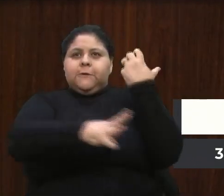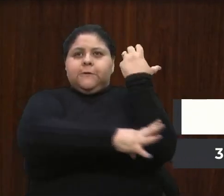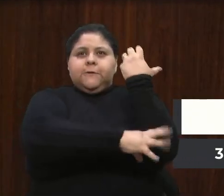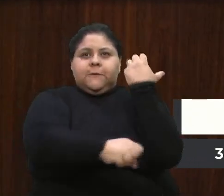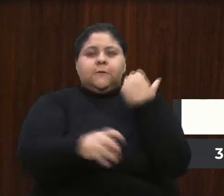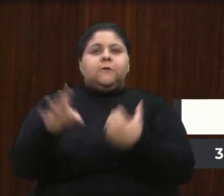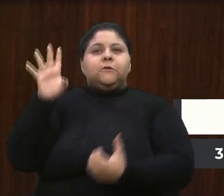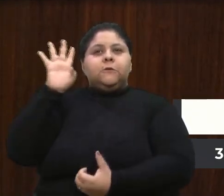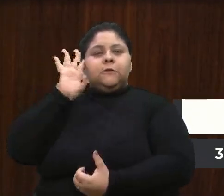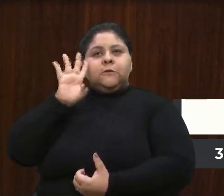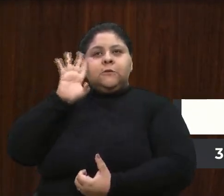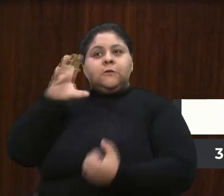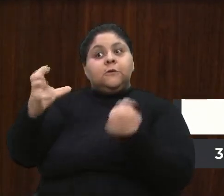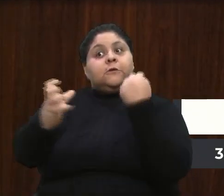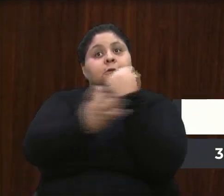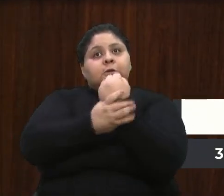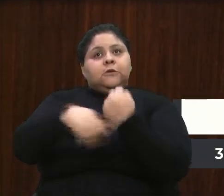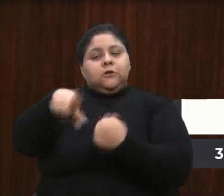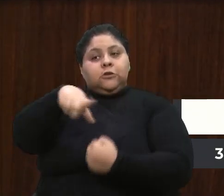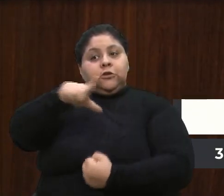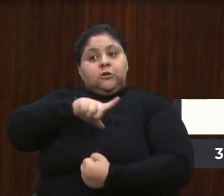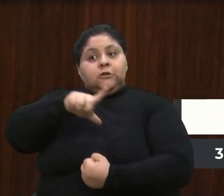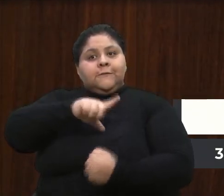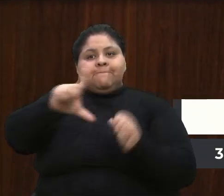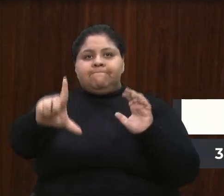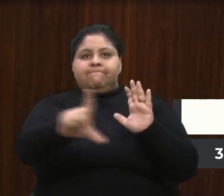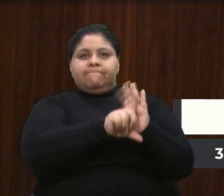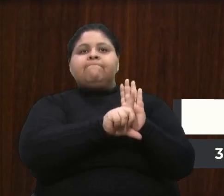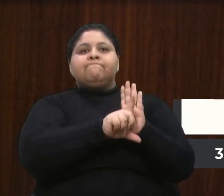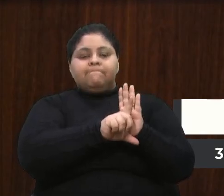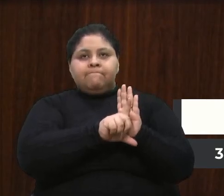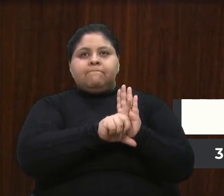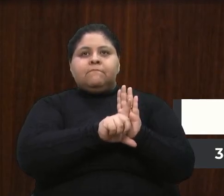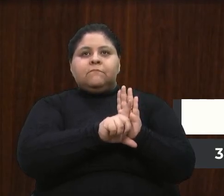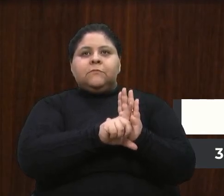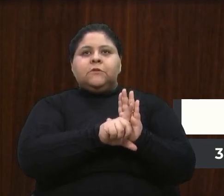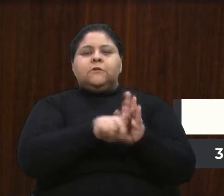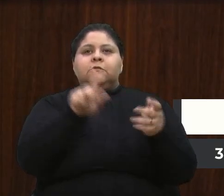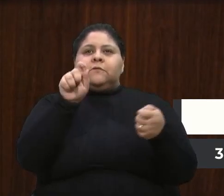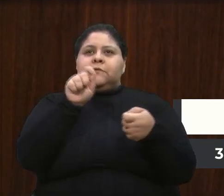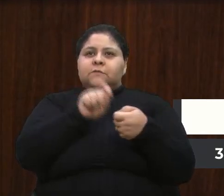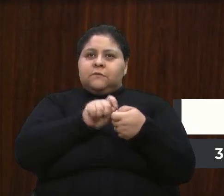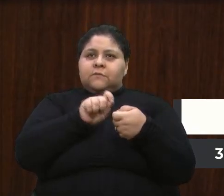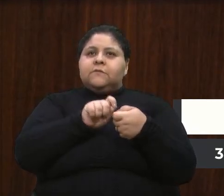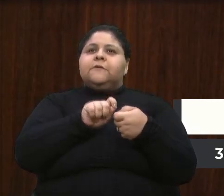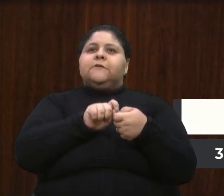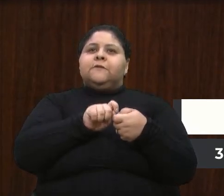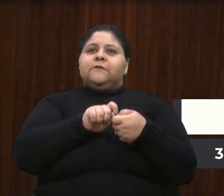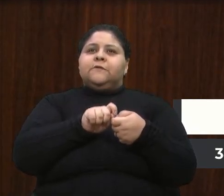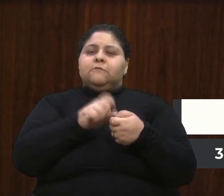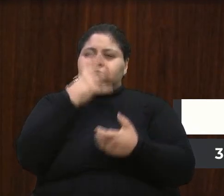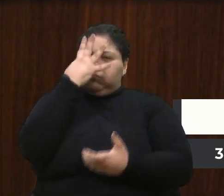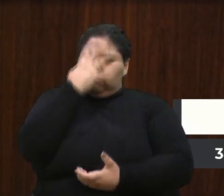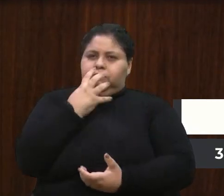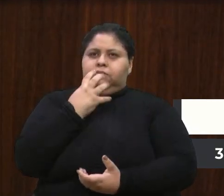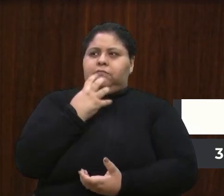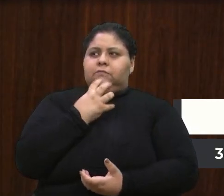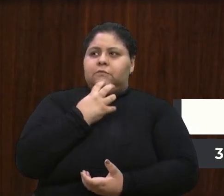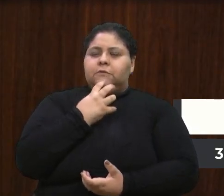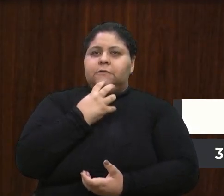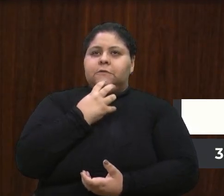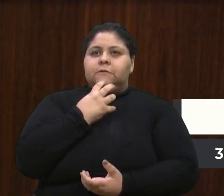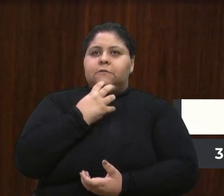legal e seguro que nós temos previsto em lei e que é realizado de forma muito séria